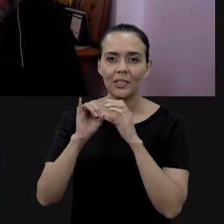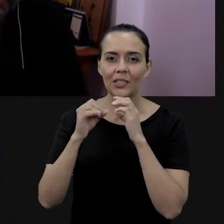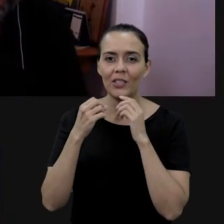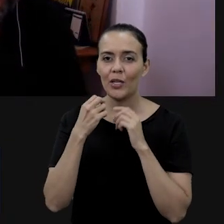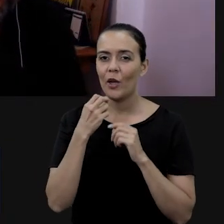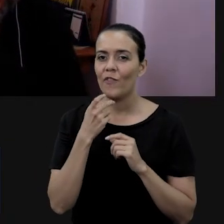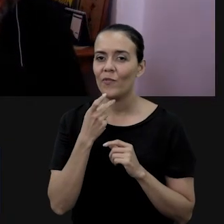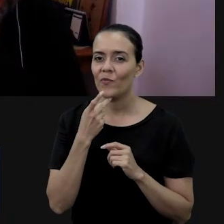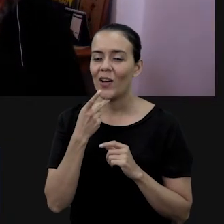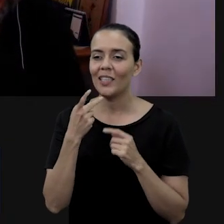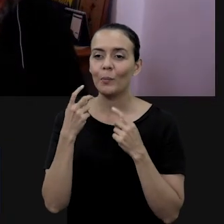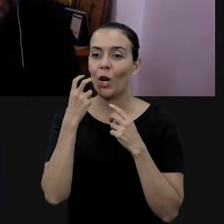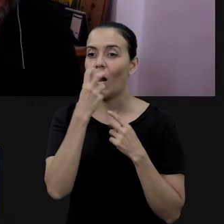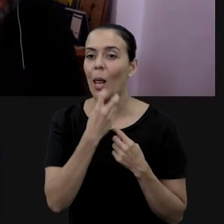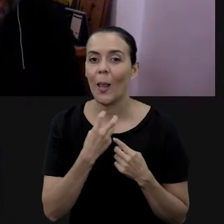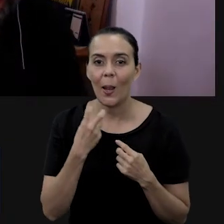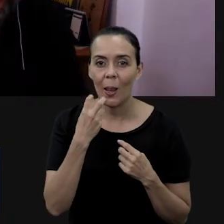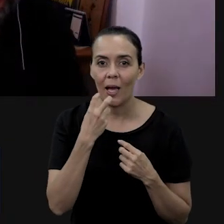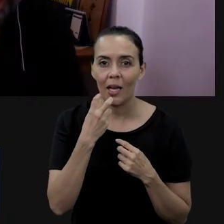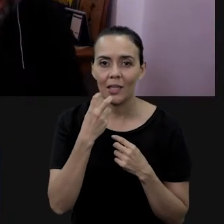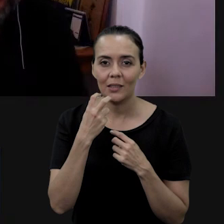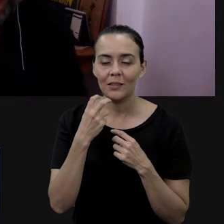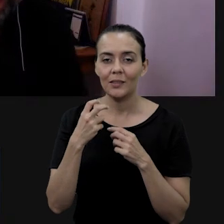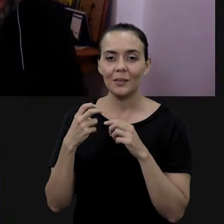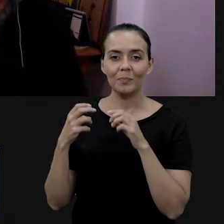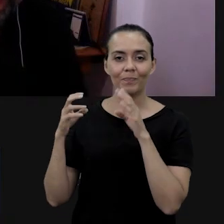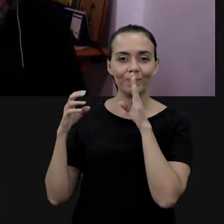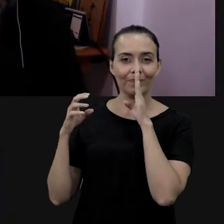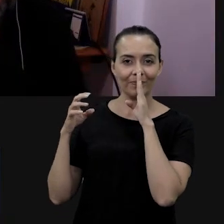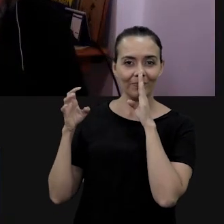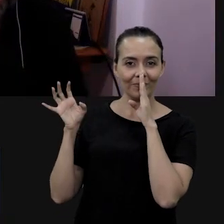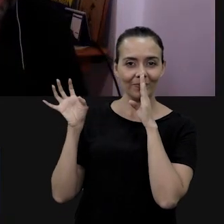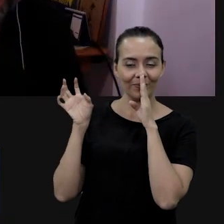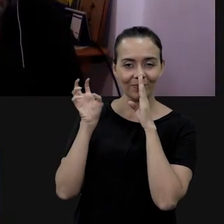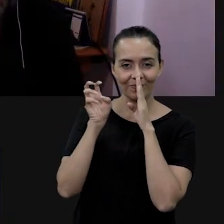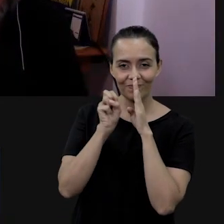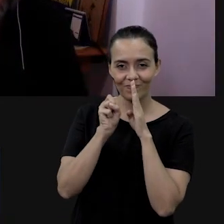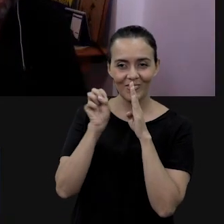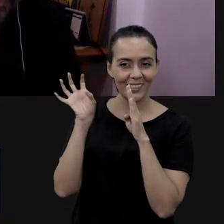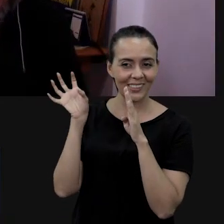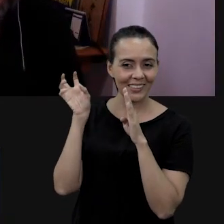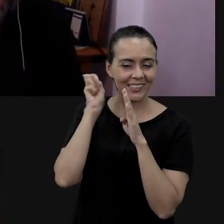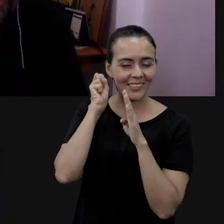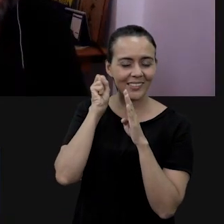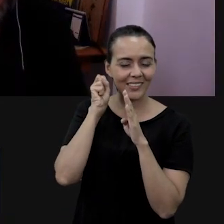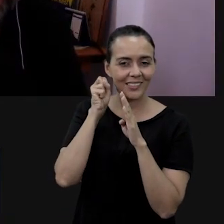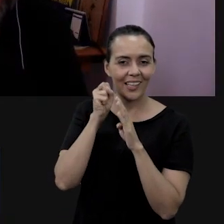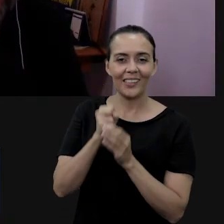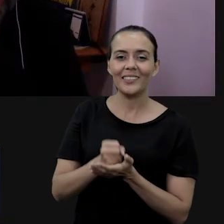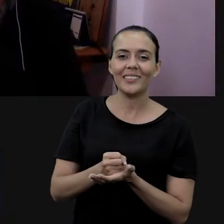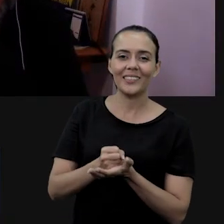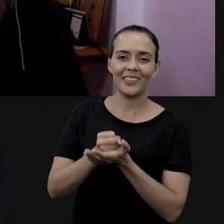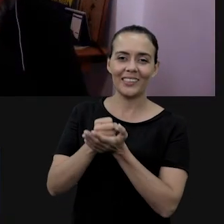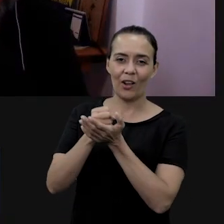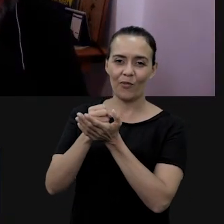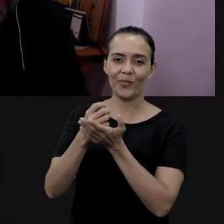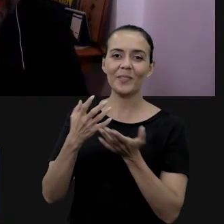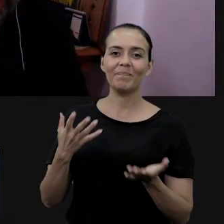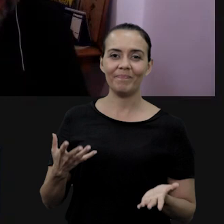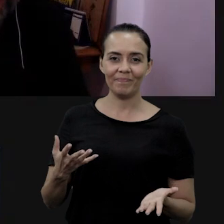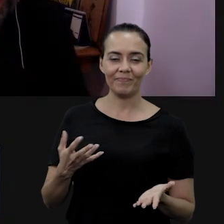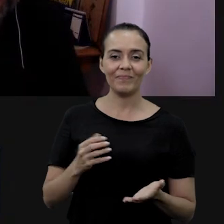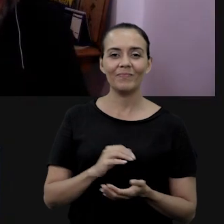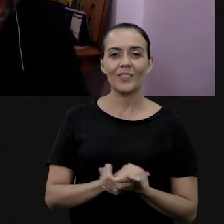coisa incrível e o áudio não pode ser ouvido, você não tem aquilo, né? O Não